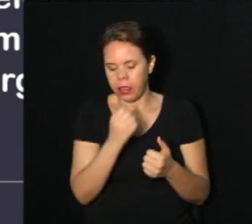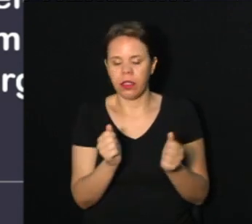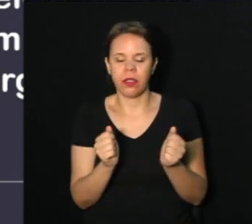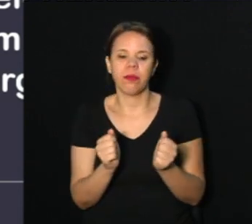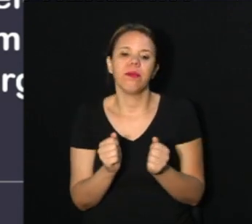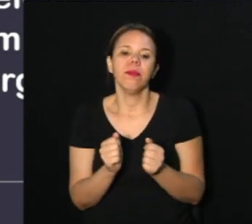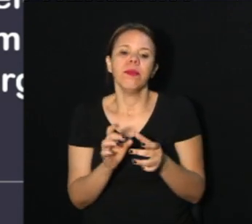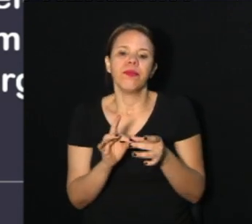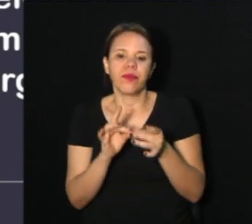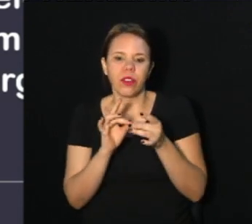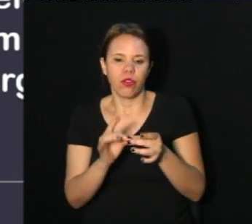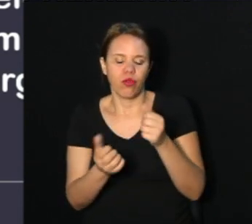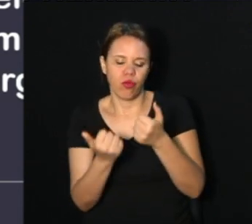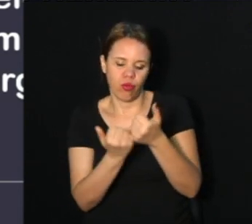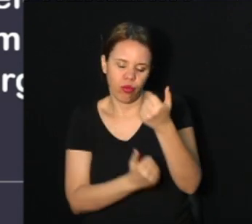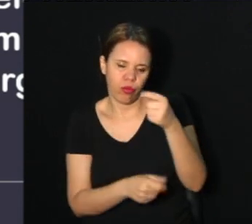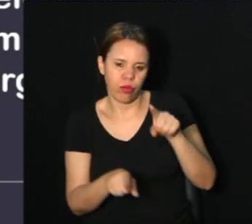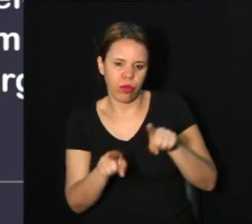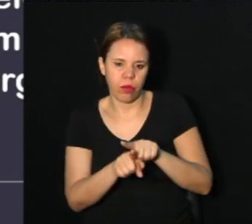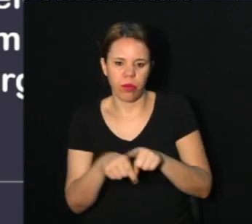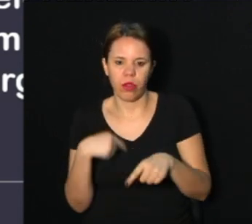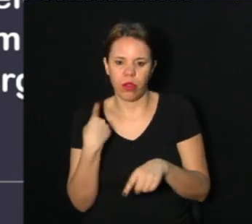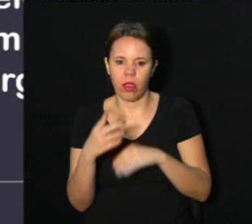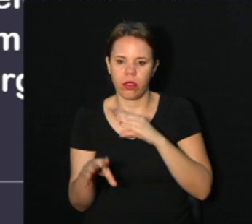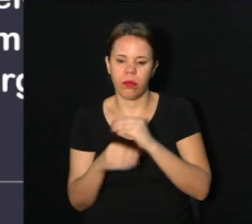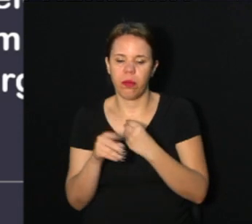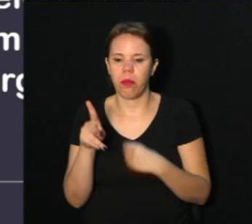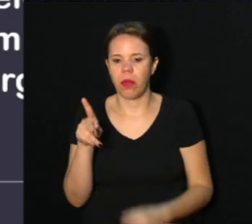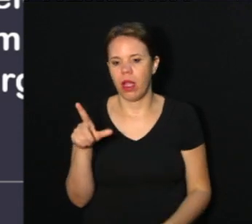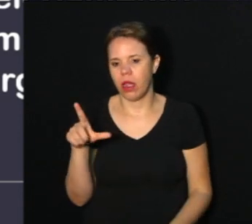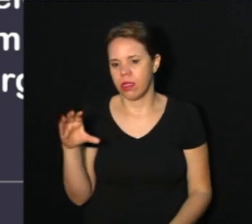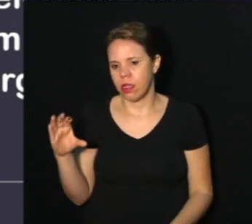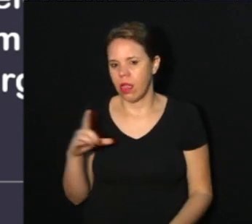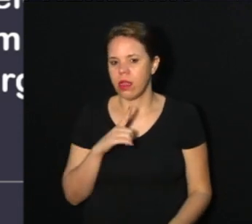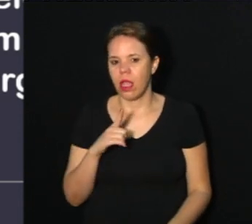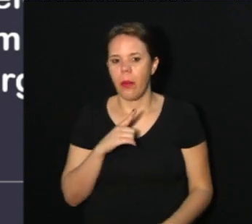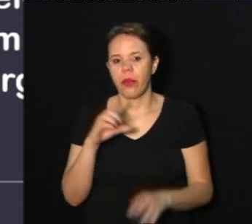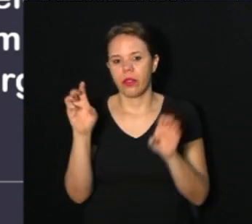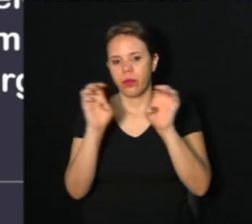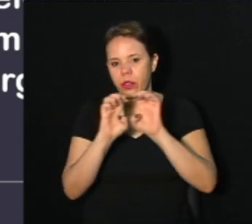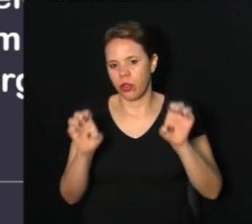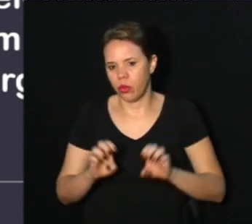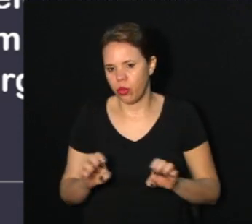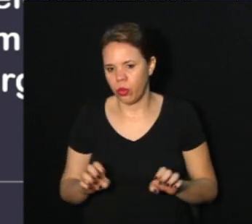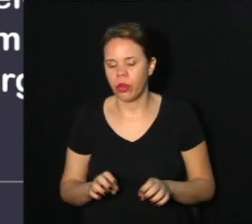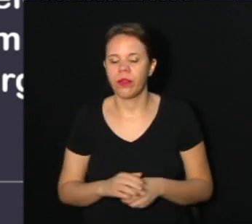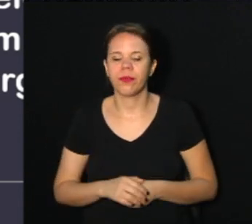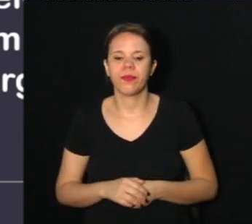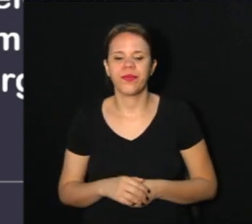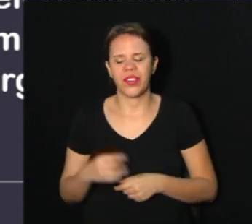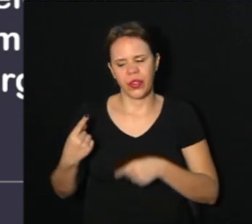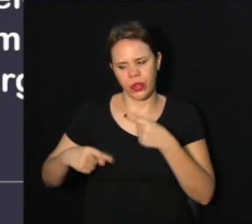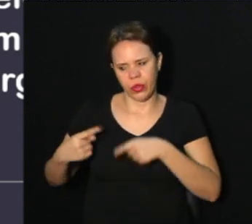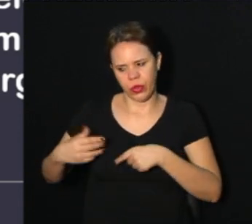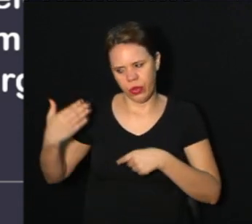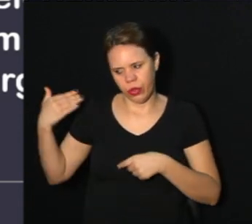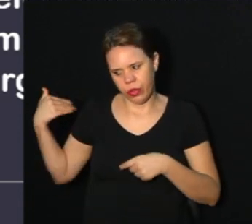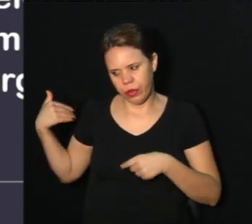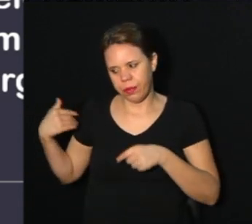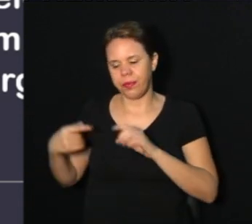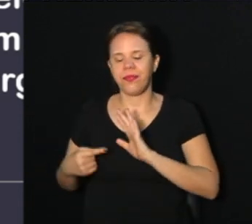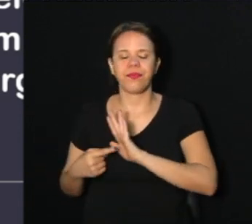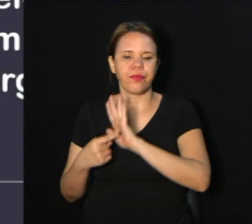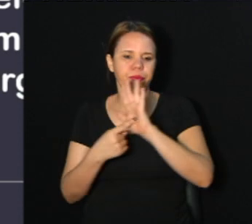dizendo, e nós estabelecemos no PLC toda uma estrutura que foi também muito debatida e nos